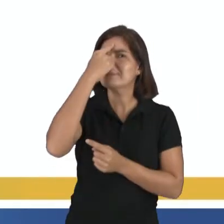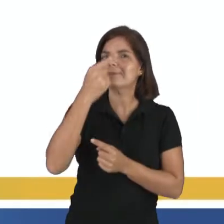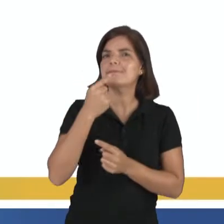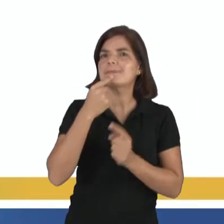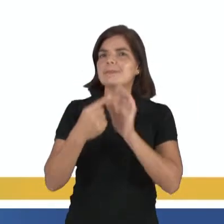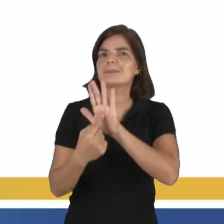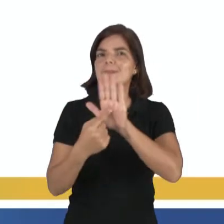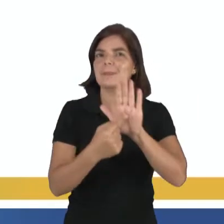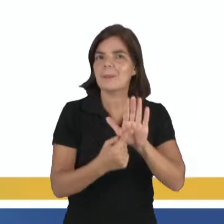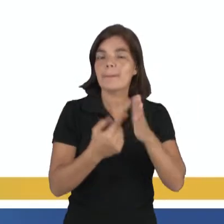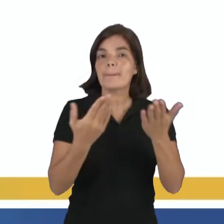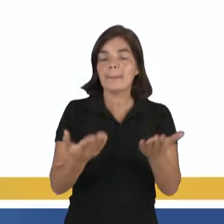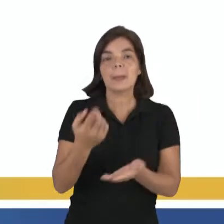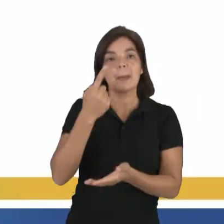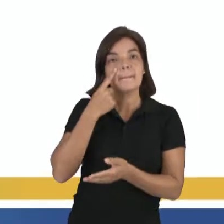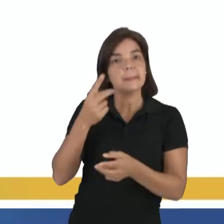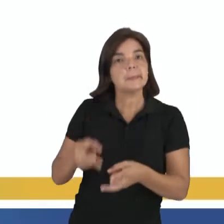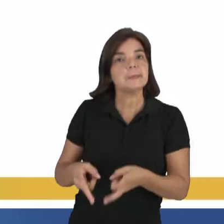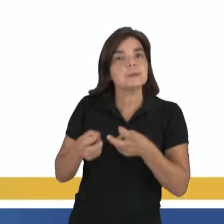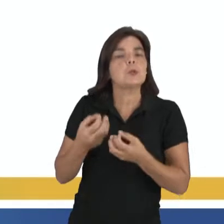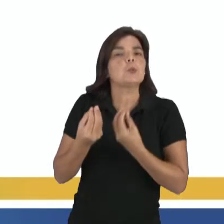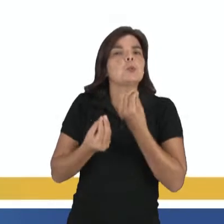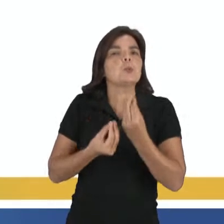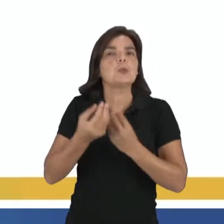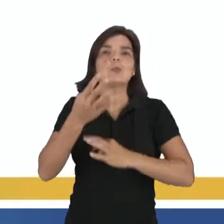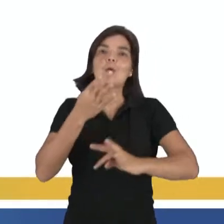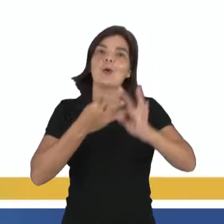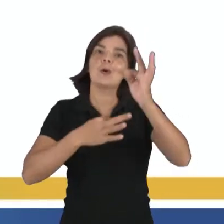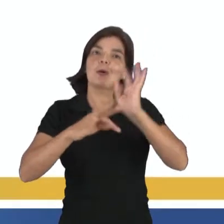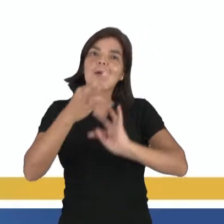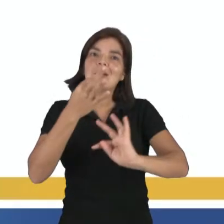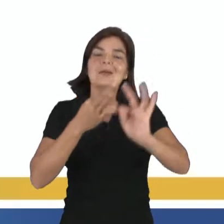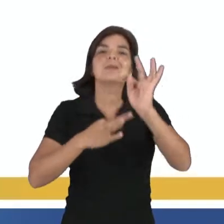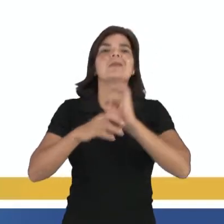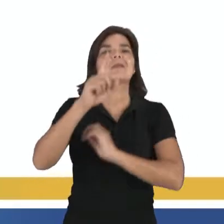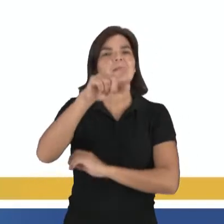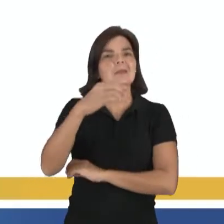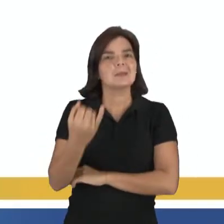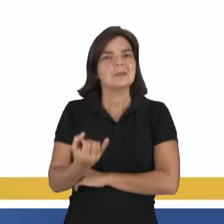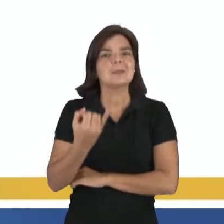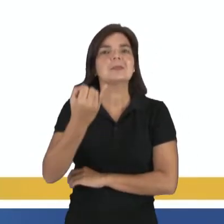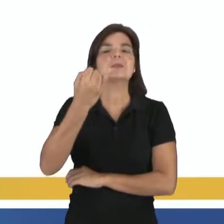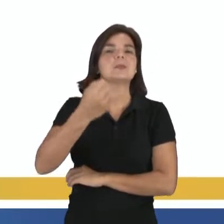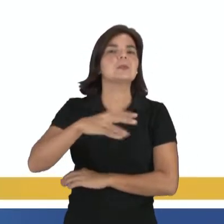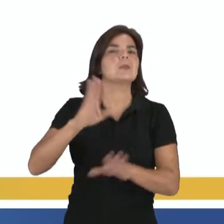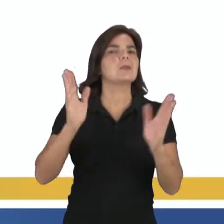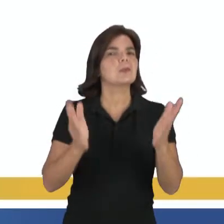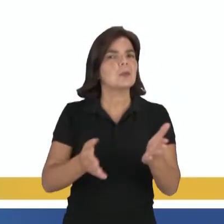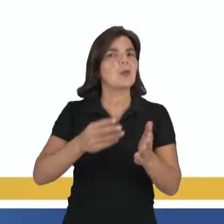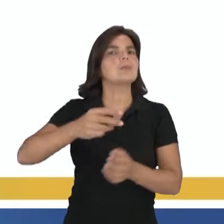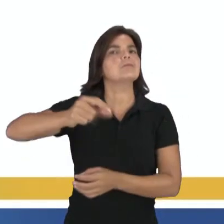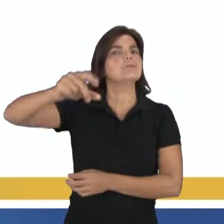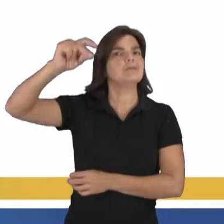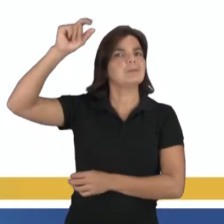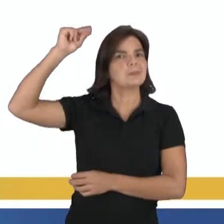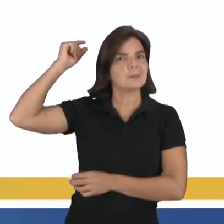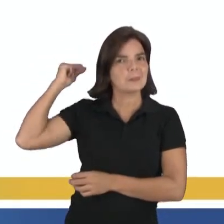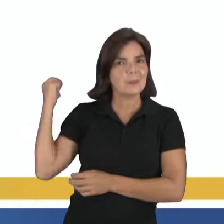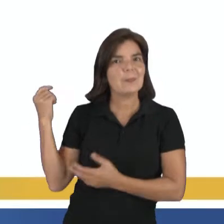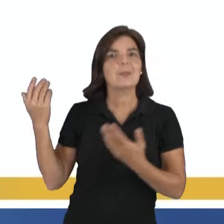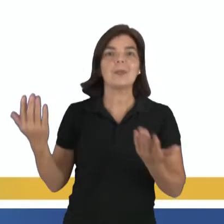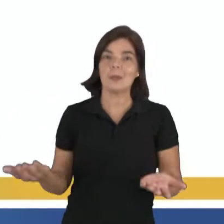imagem? É para a gente perceber como que a tecnologia ela é importante desde os tempos